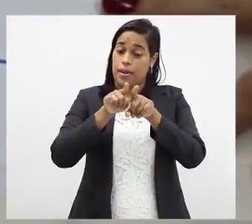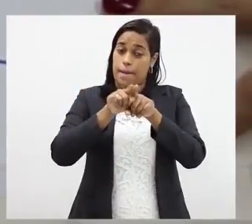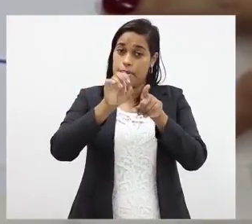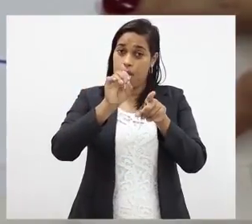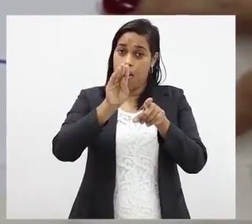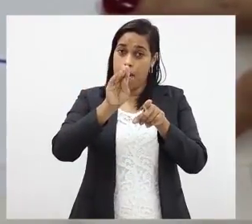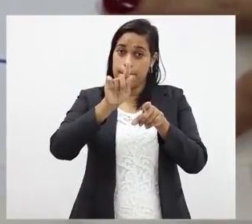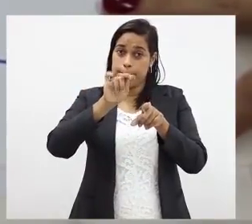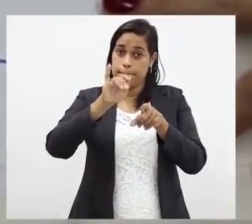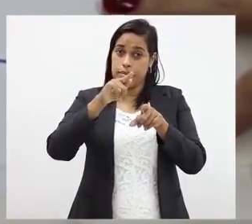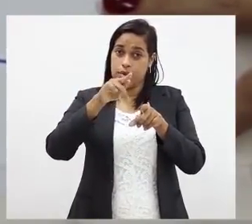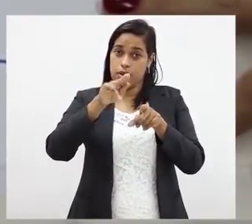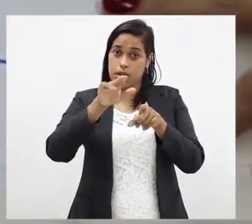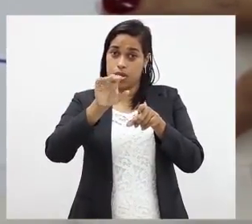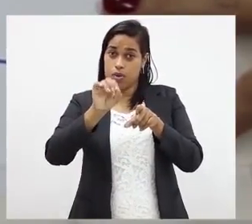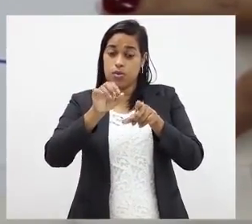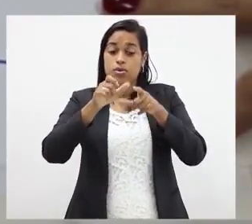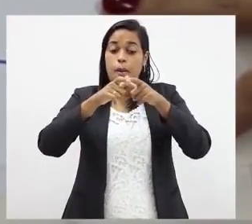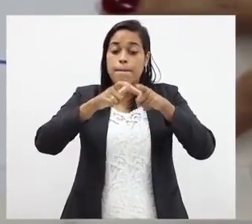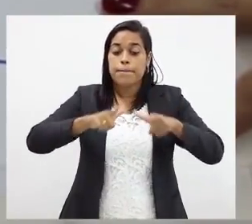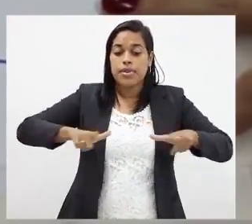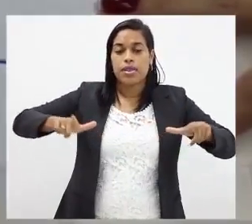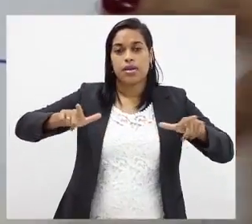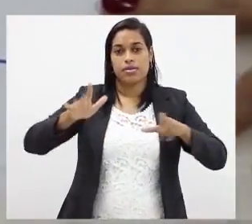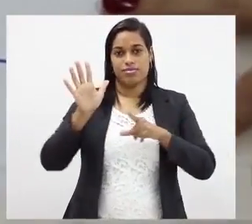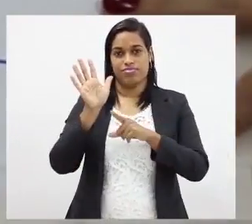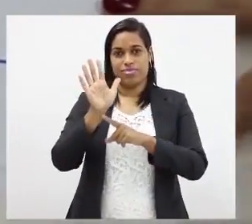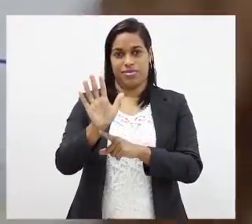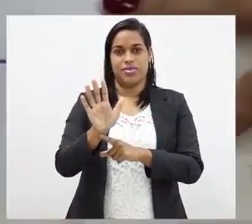oblíquas ao plano de projeção,